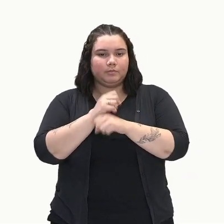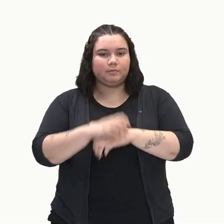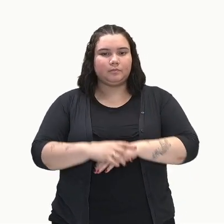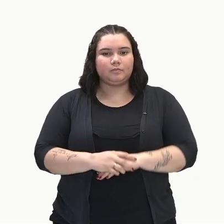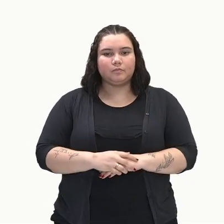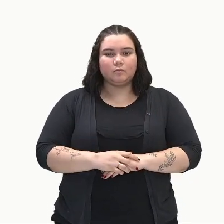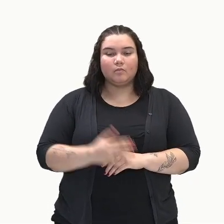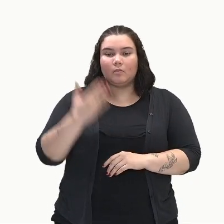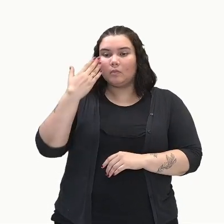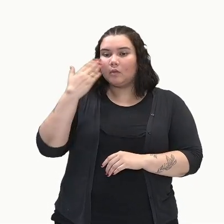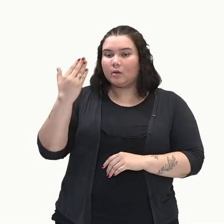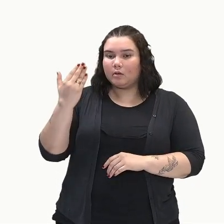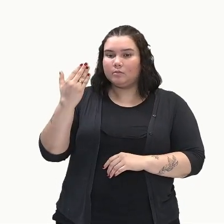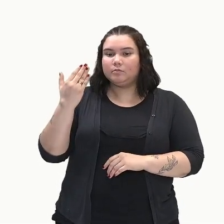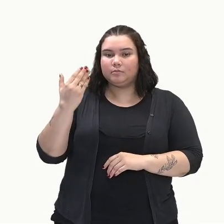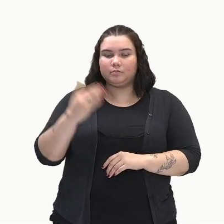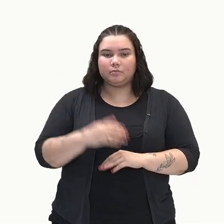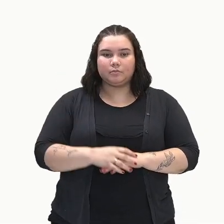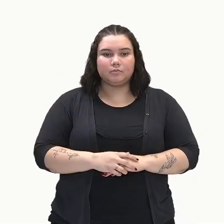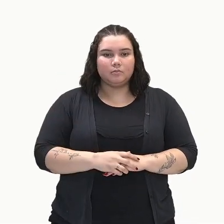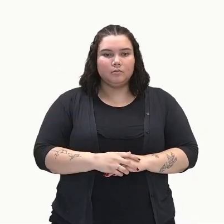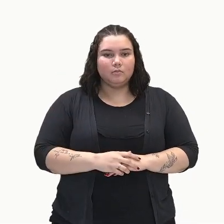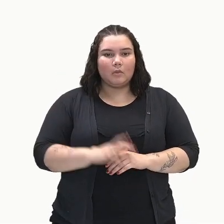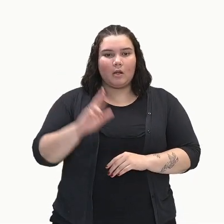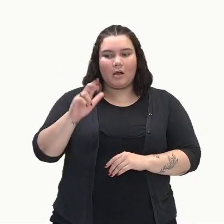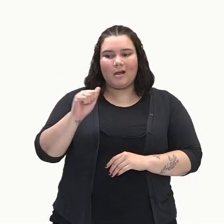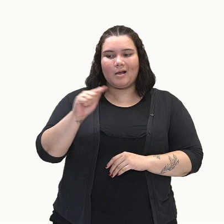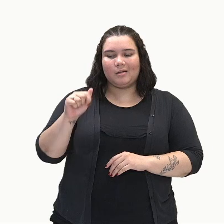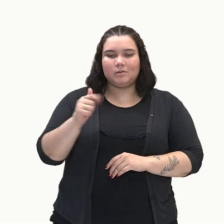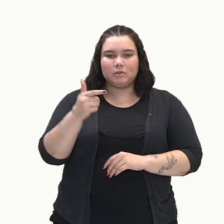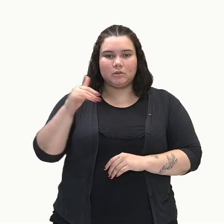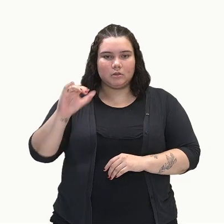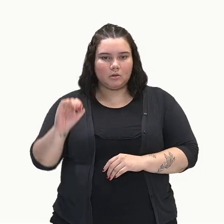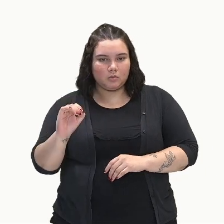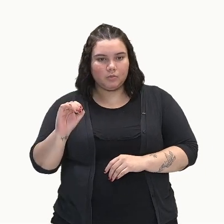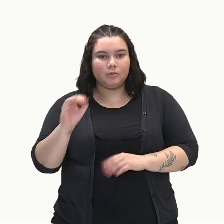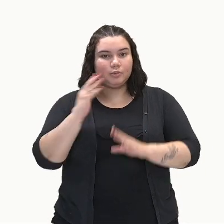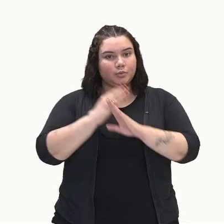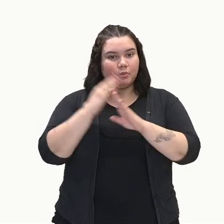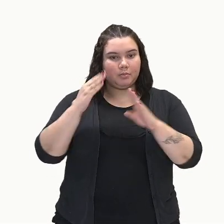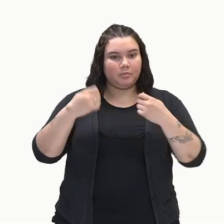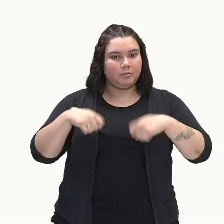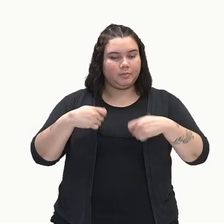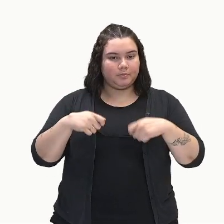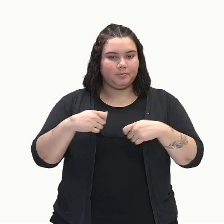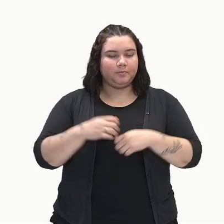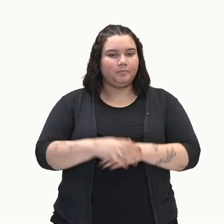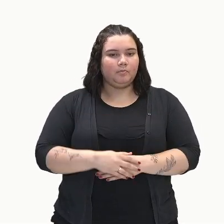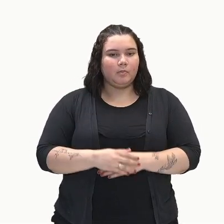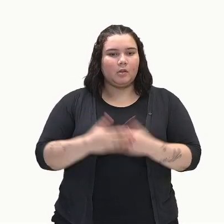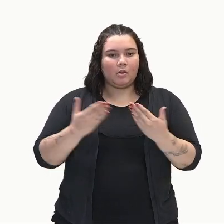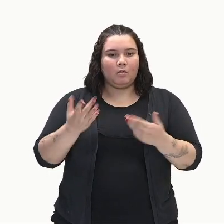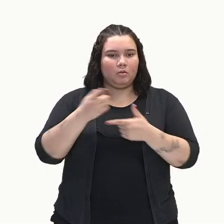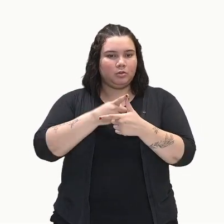nós temos, olha só, a razão, né? Como descobrir a razão? Basta